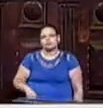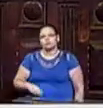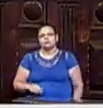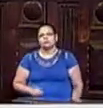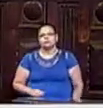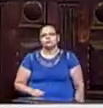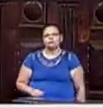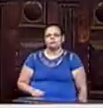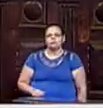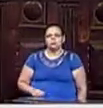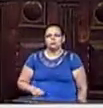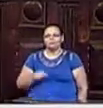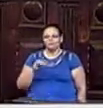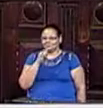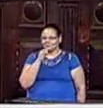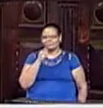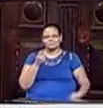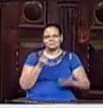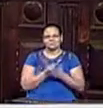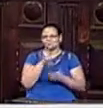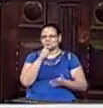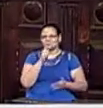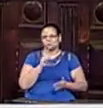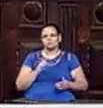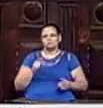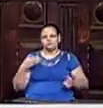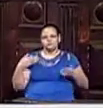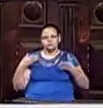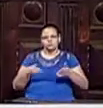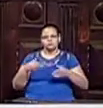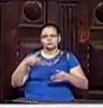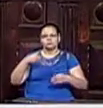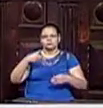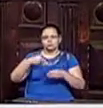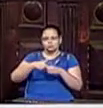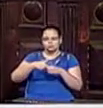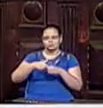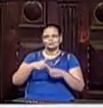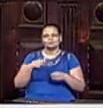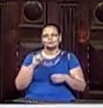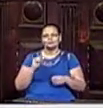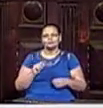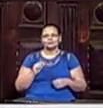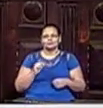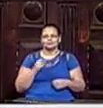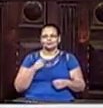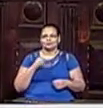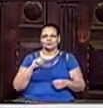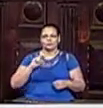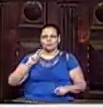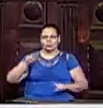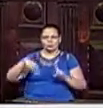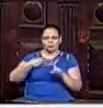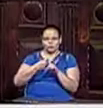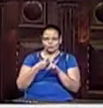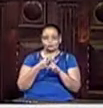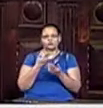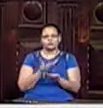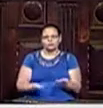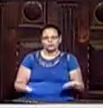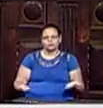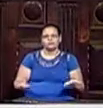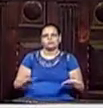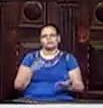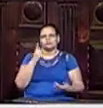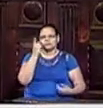E a sonegação na área de combustível, ela traz uma dupla perda, deputado